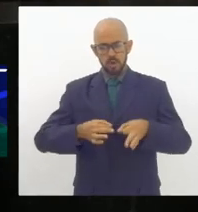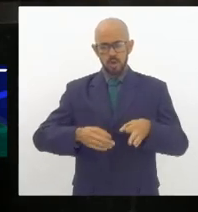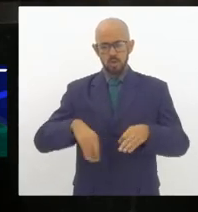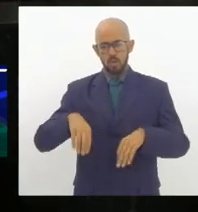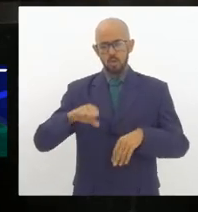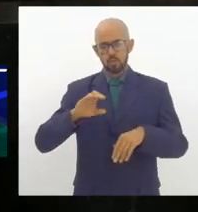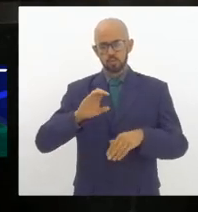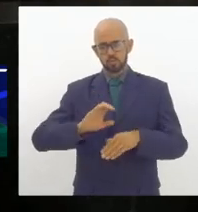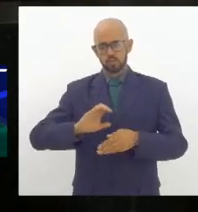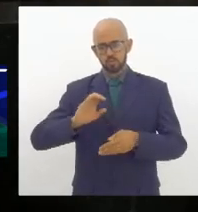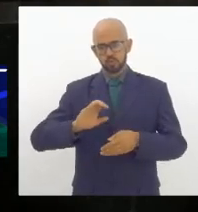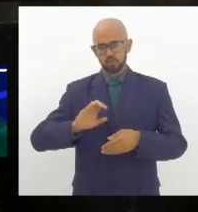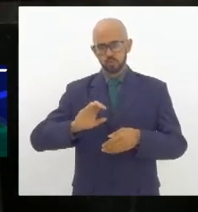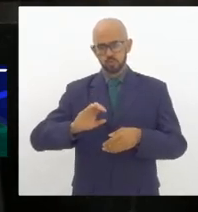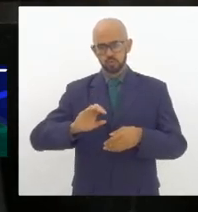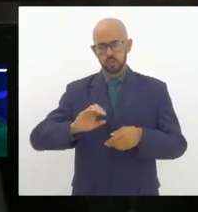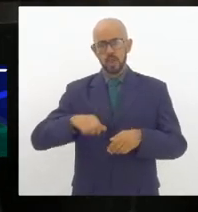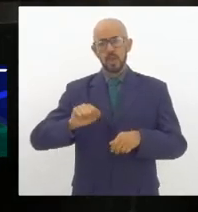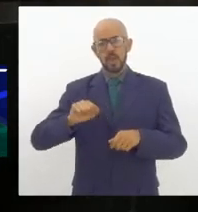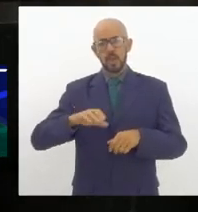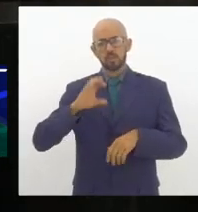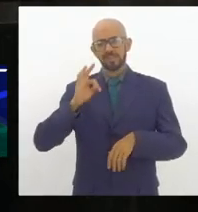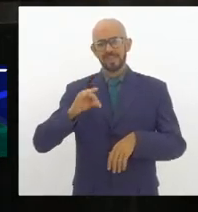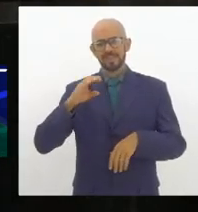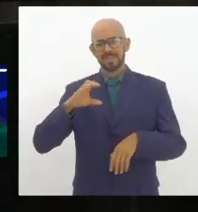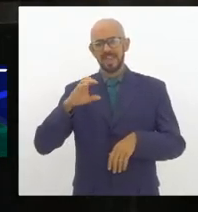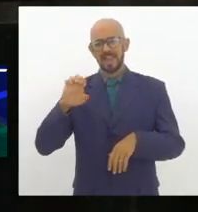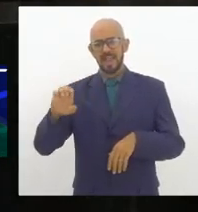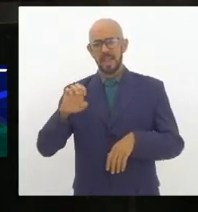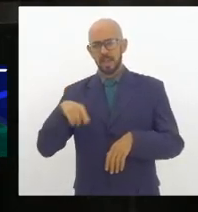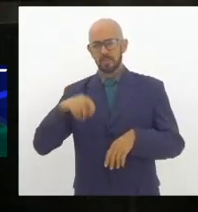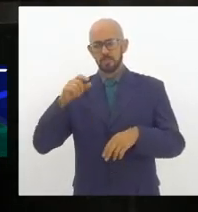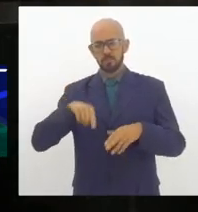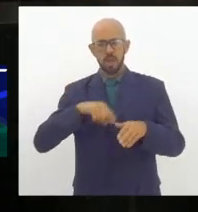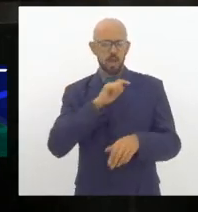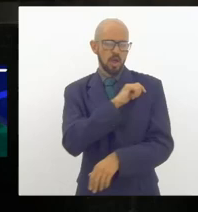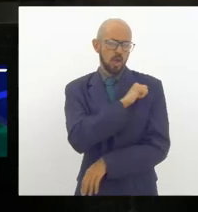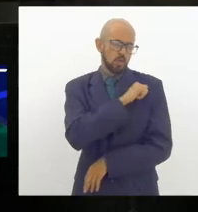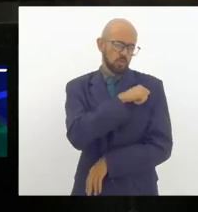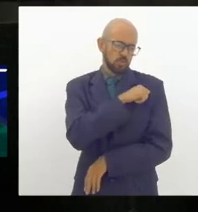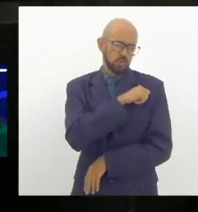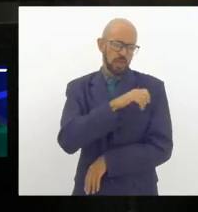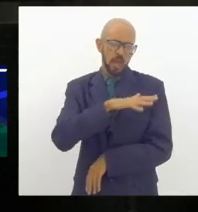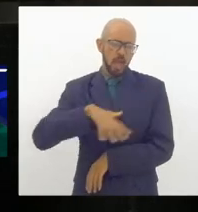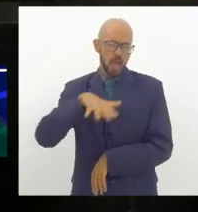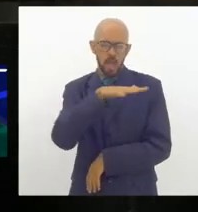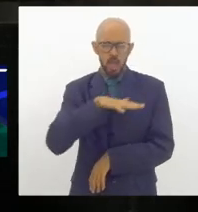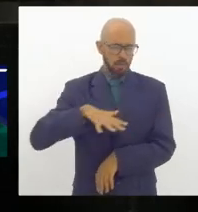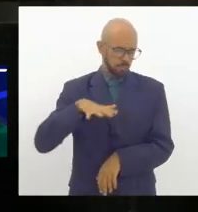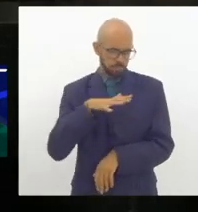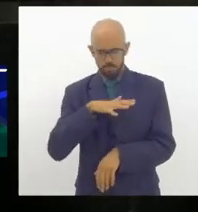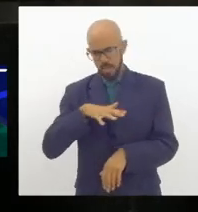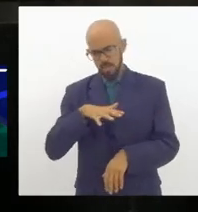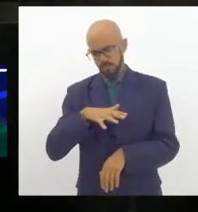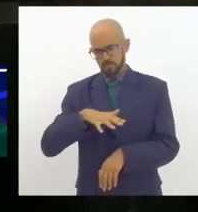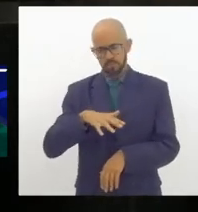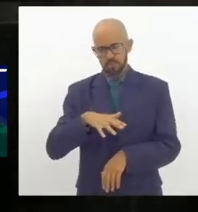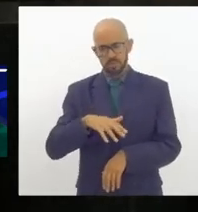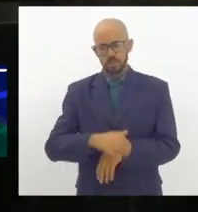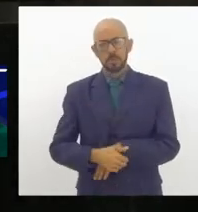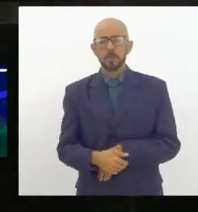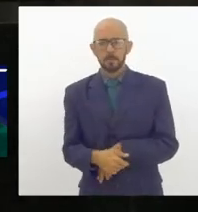Contas do Estado uma auditoria Ampla geral e irrestrita